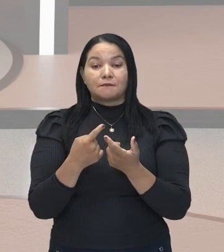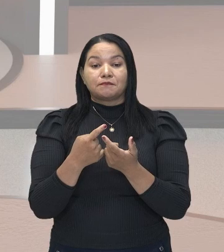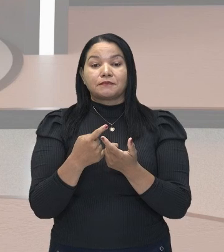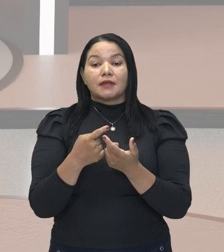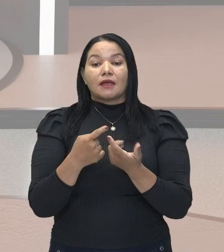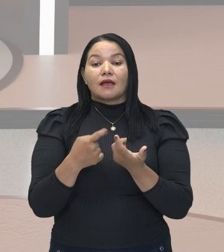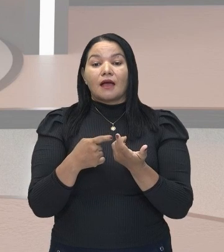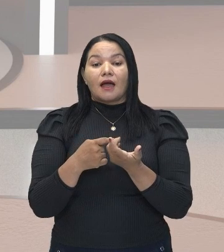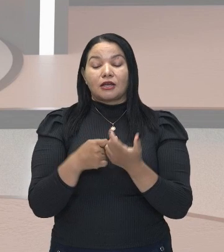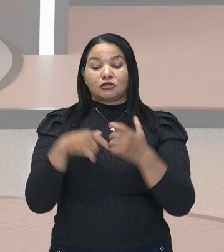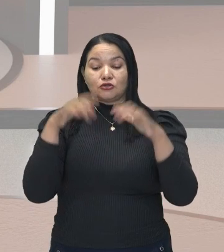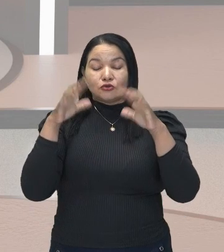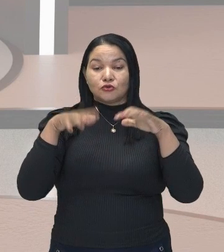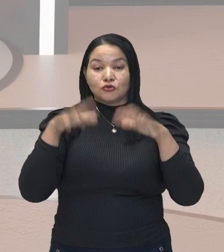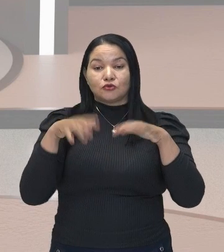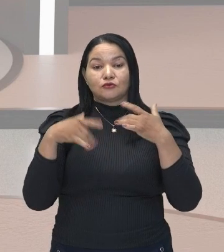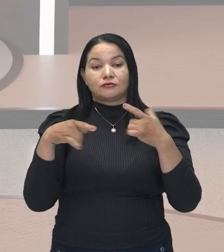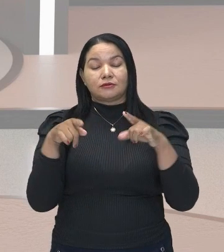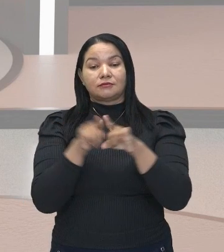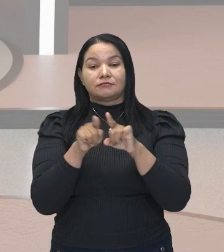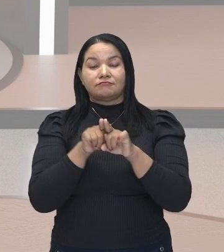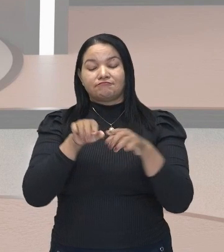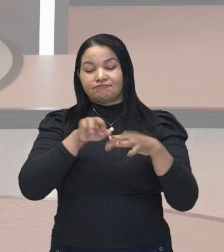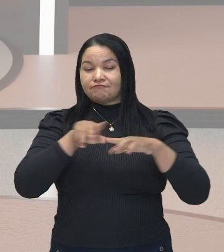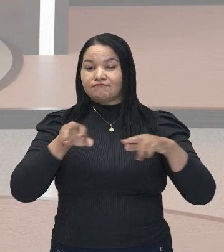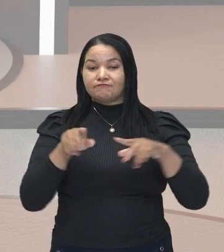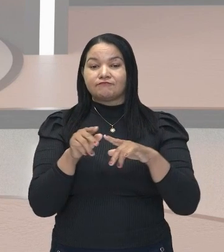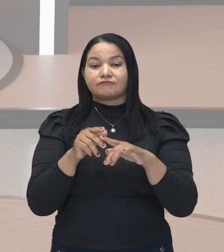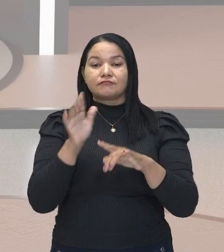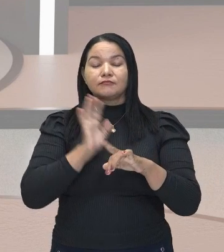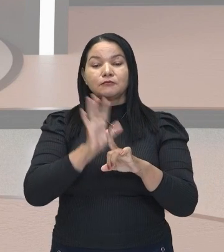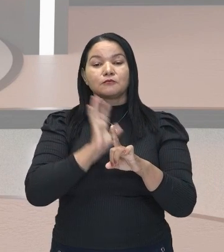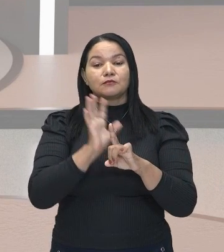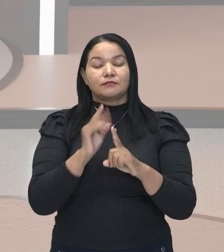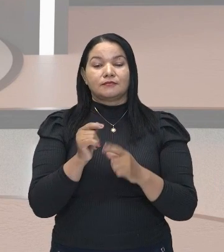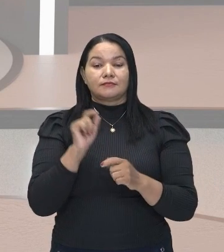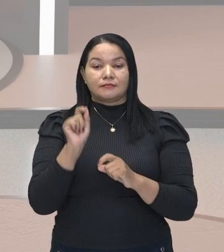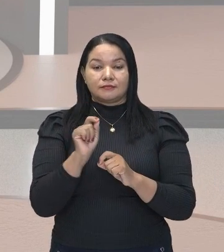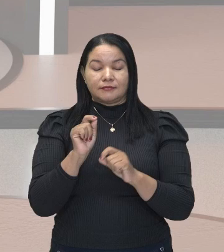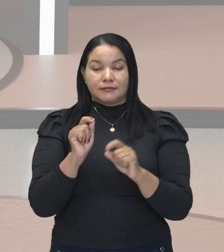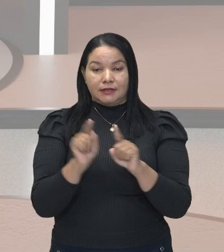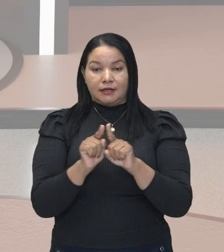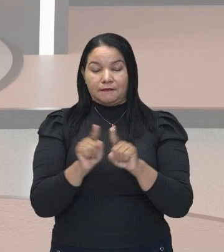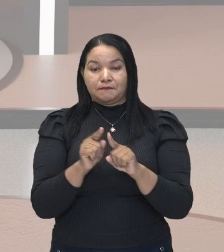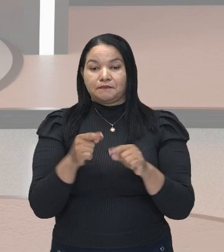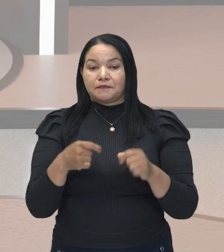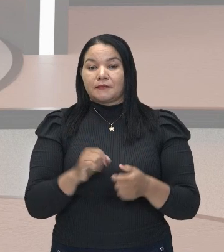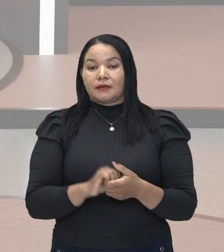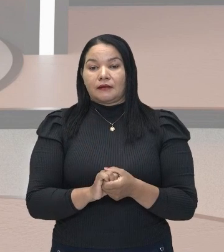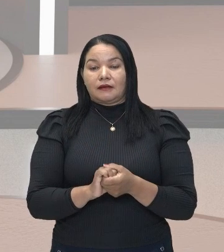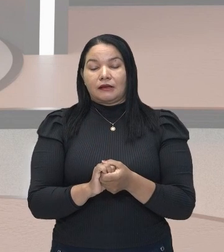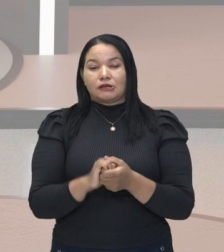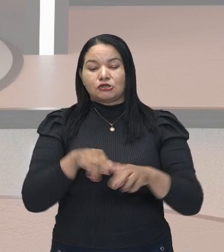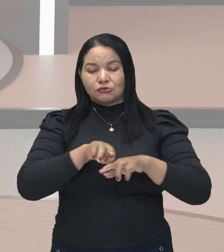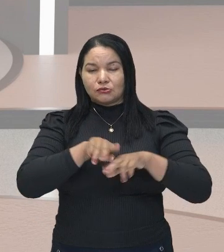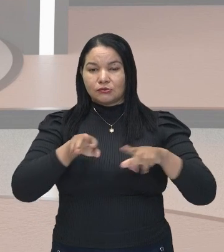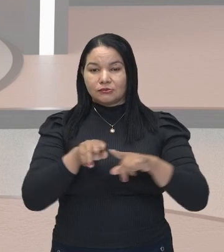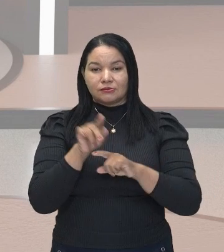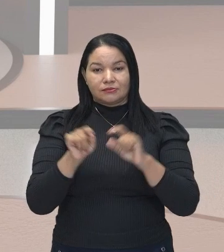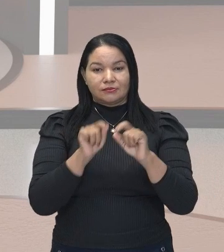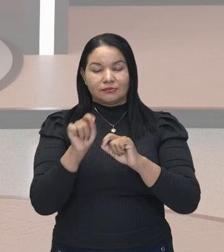distribuição das chuvas aqui no continente africano. Além disso, gente, ela acaba sendo bastante diversificada,